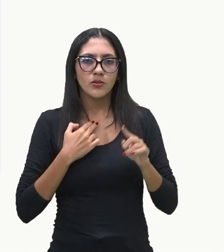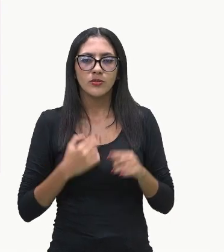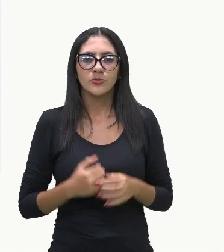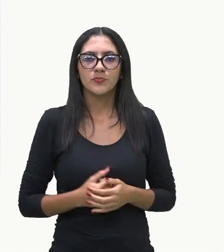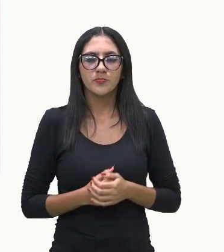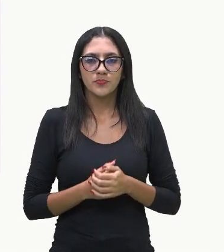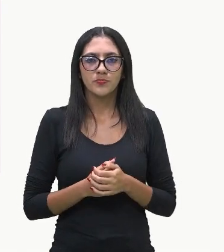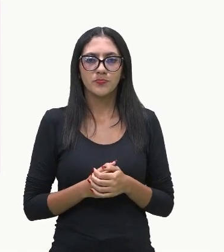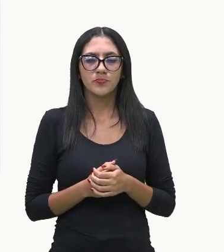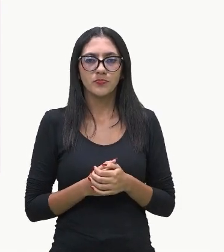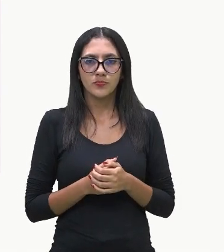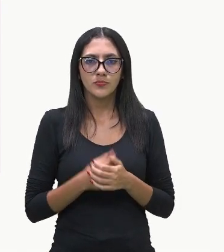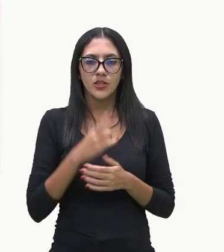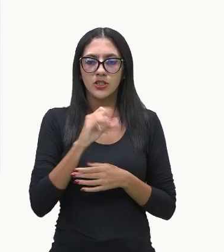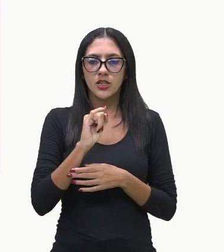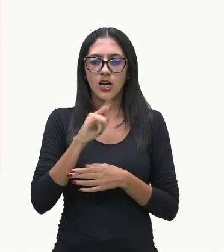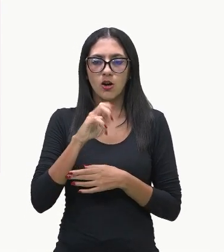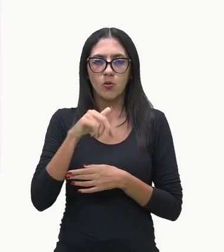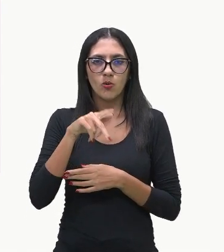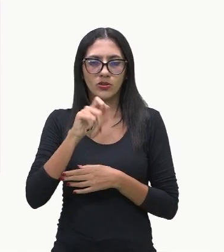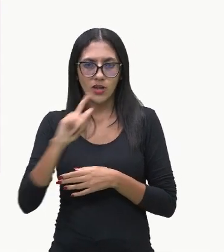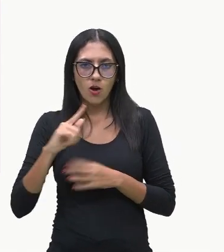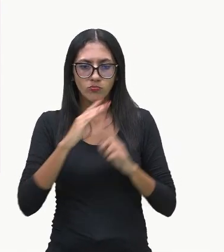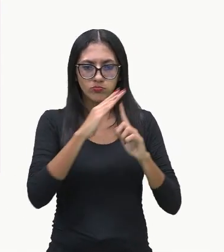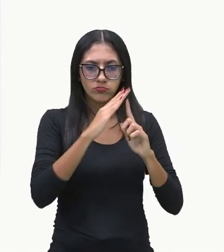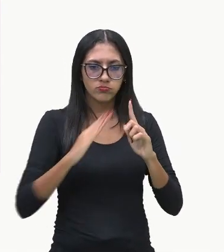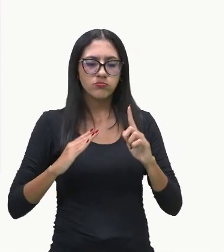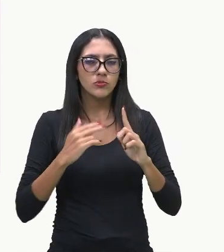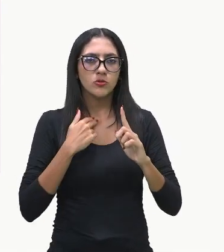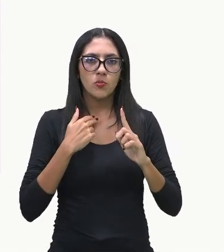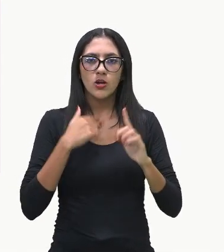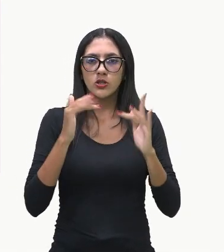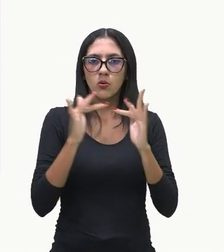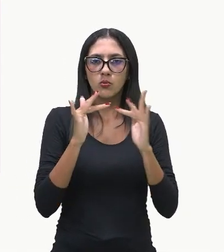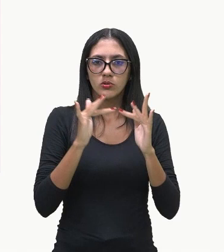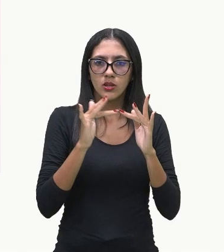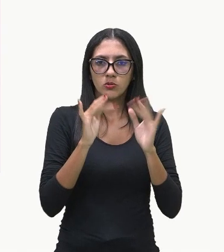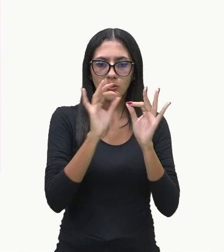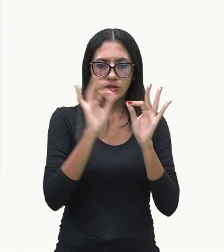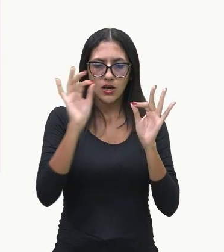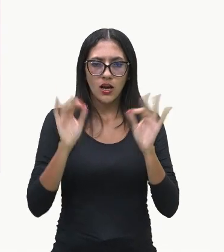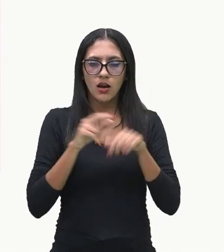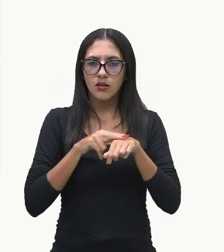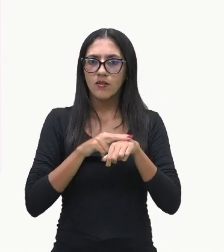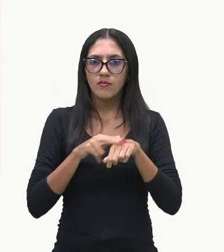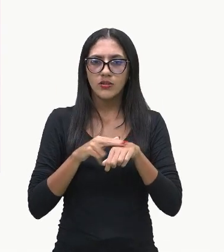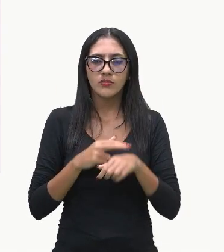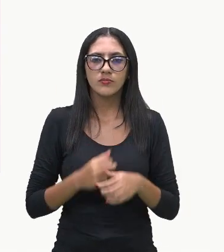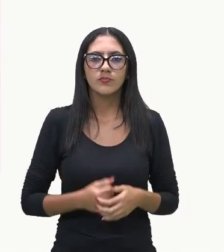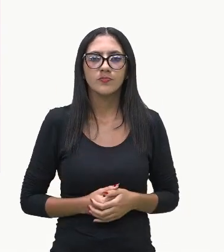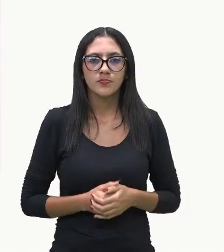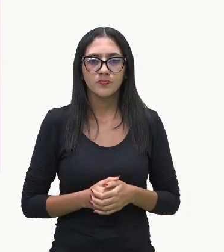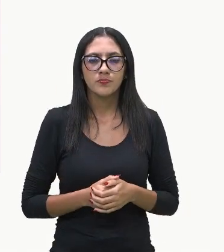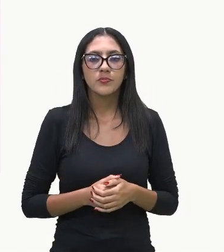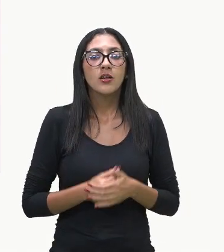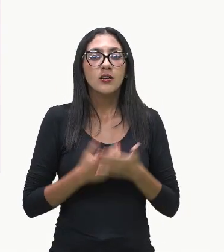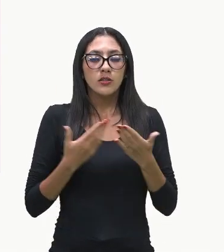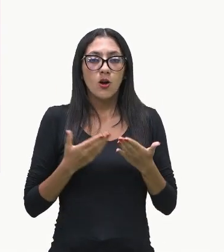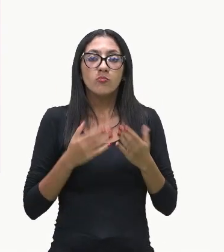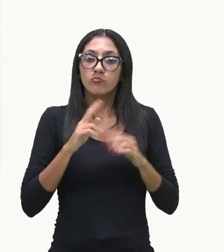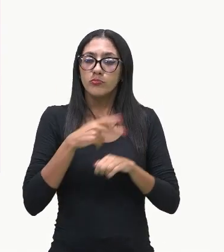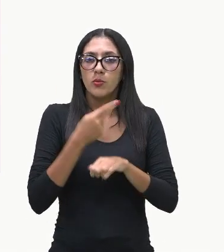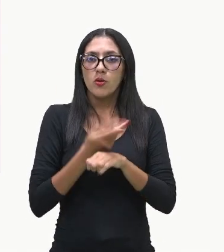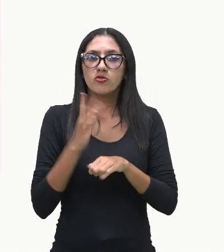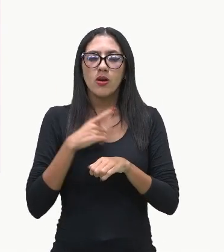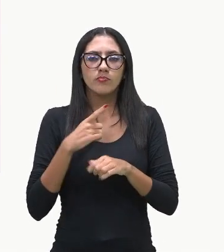o lugar ali do lado. Quando nós traçamos aí as duas diagonais, quantos triângulos nós ficamos?